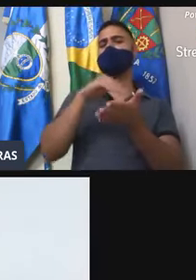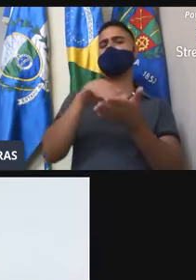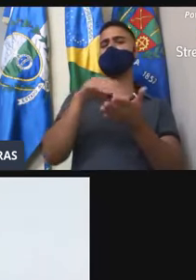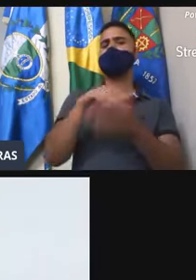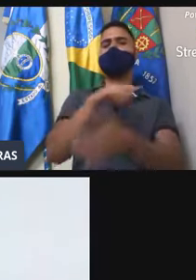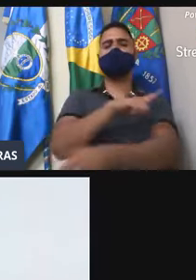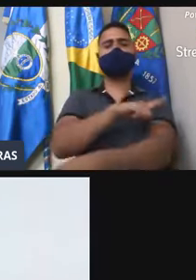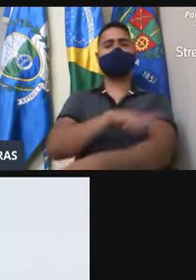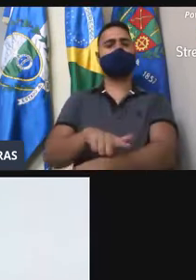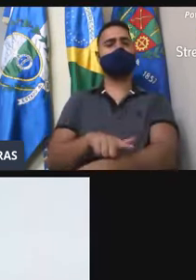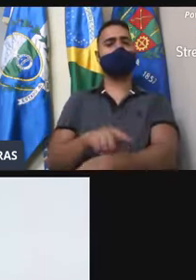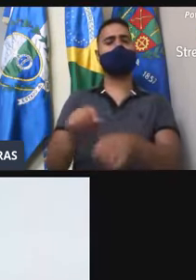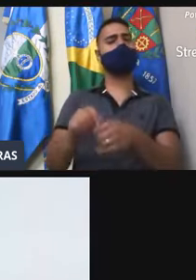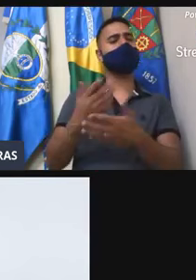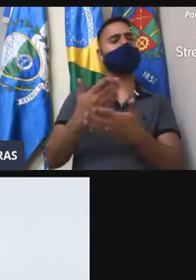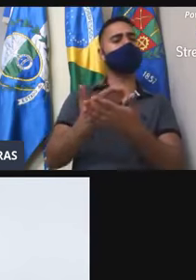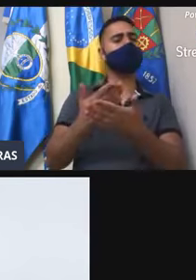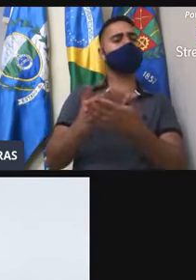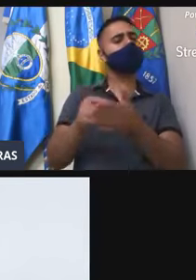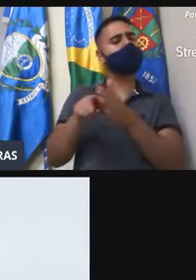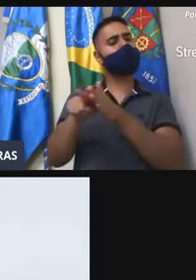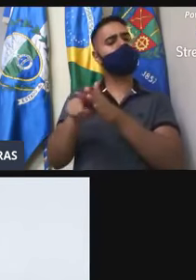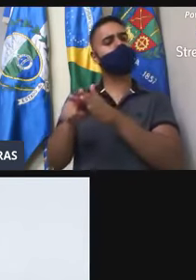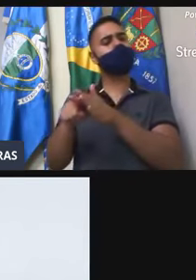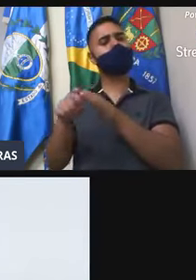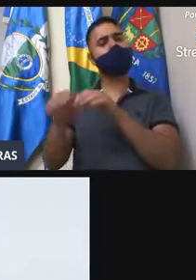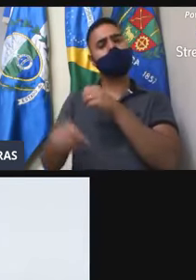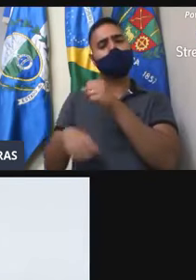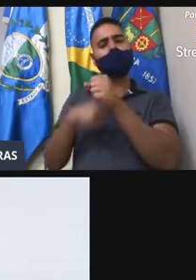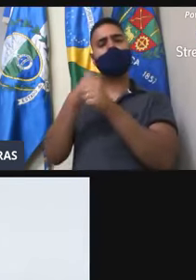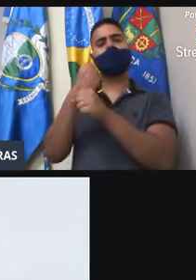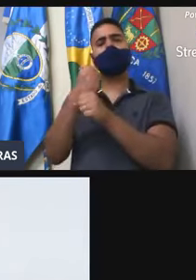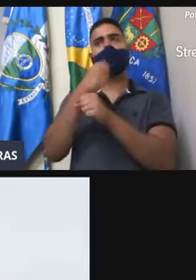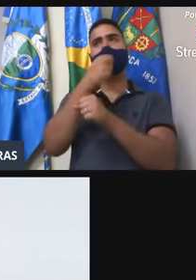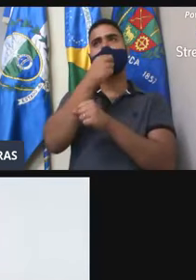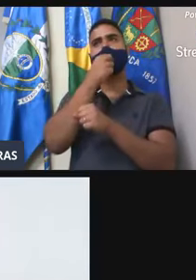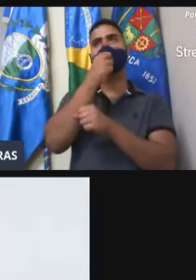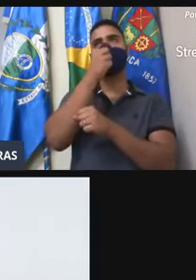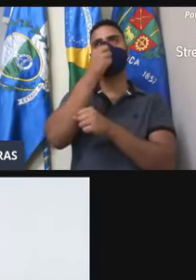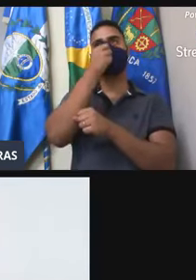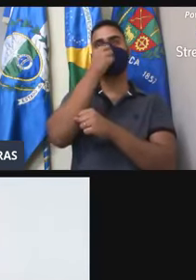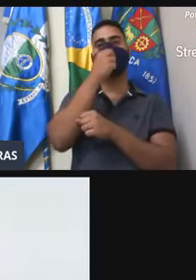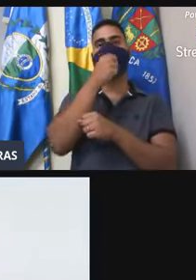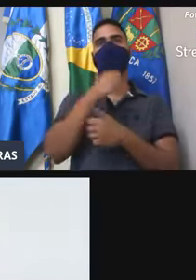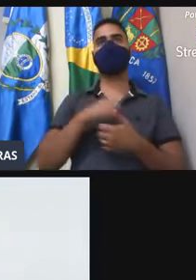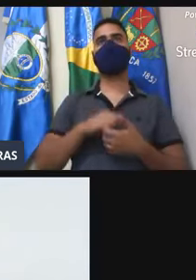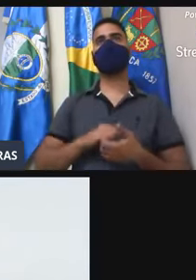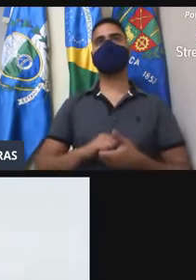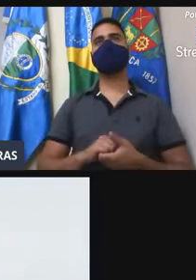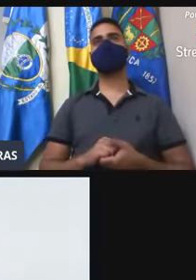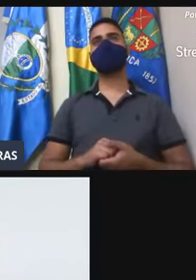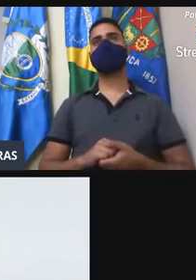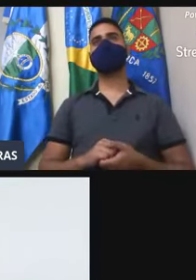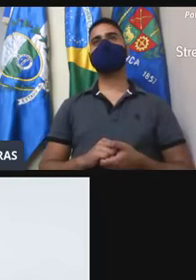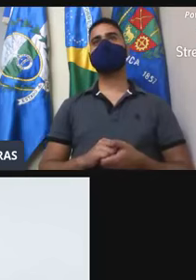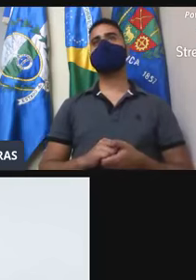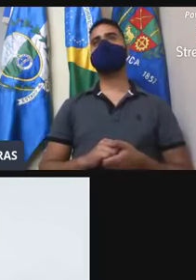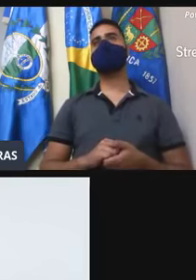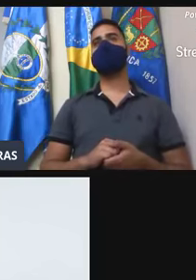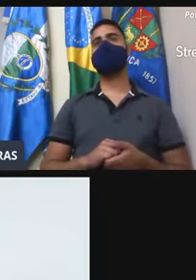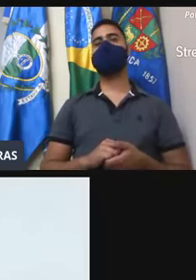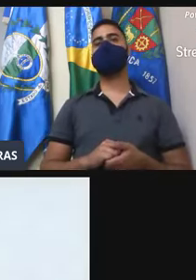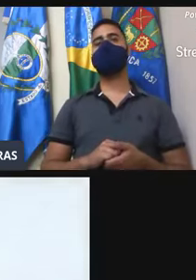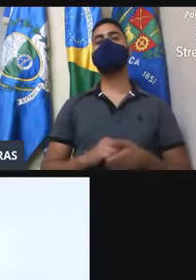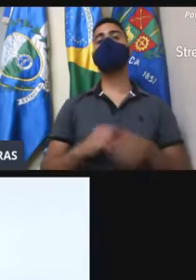Educação, um estudo para que, no próximo ano, se Deus quiser que as aulas voltarem, para que a gente possa